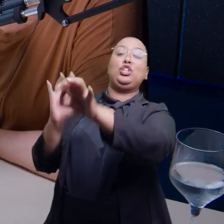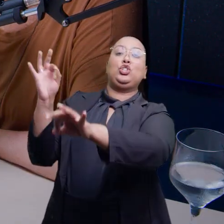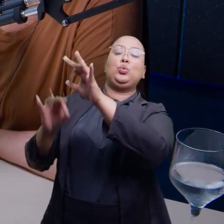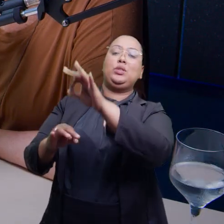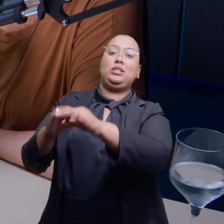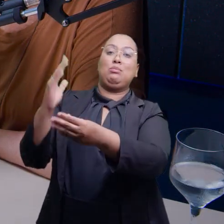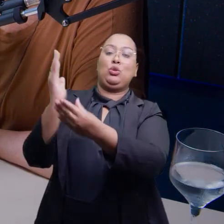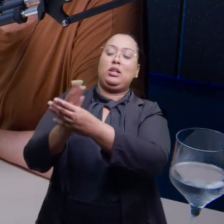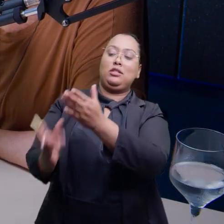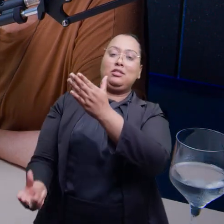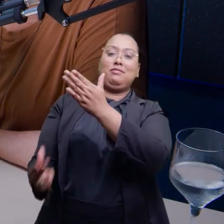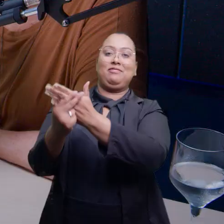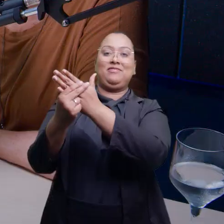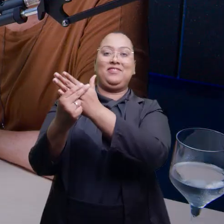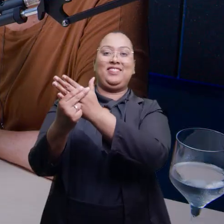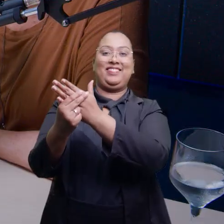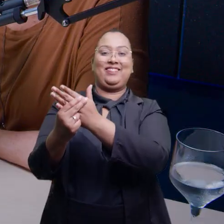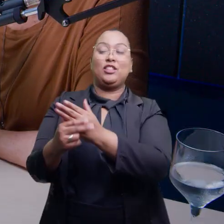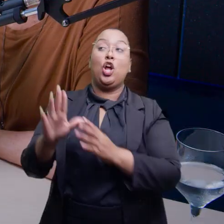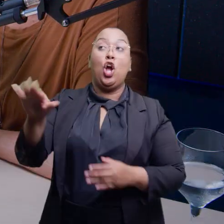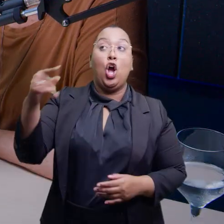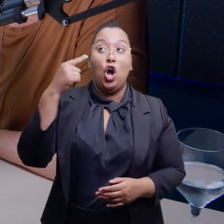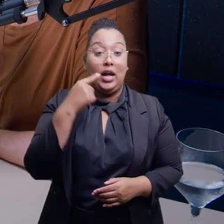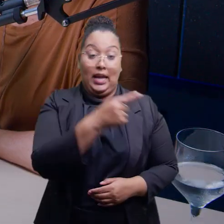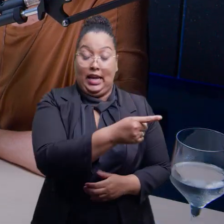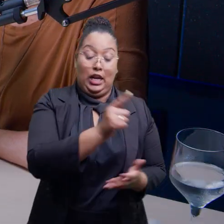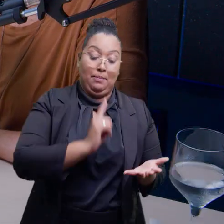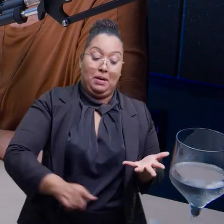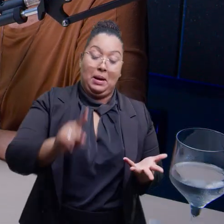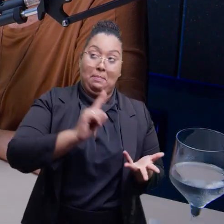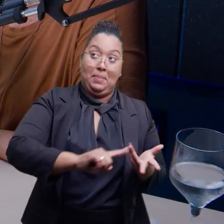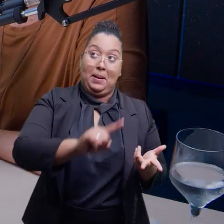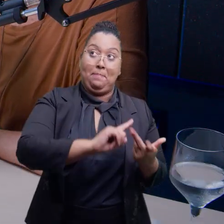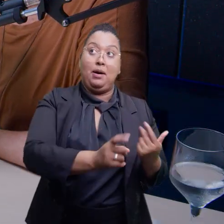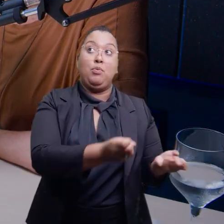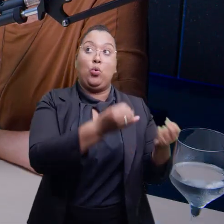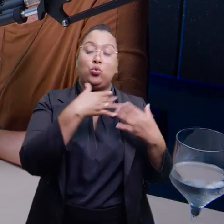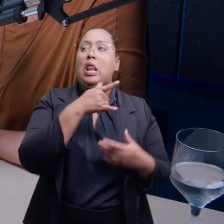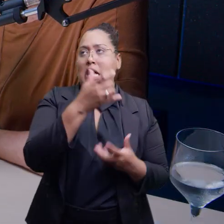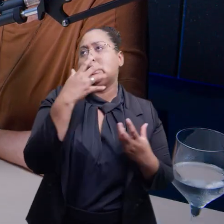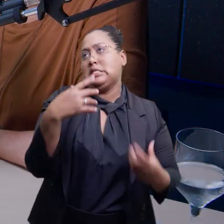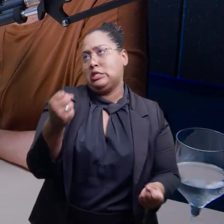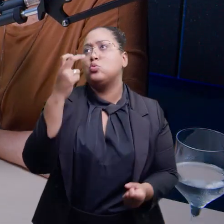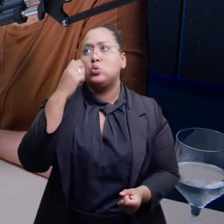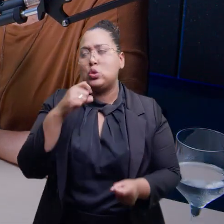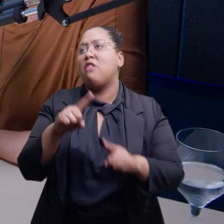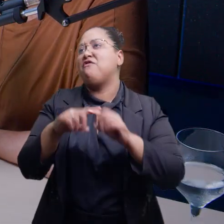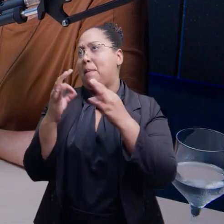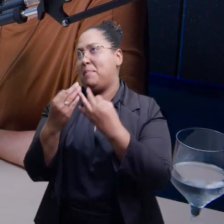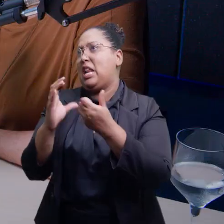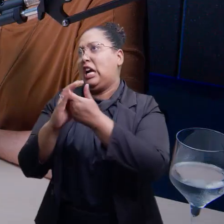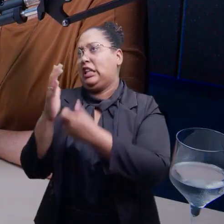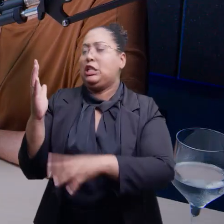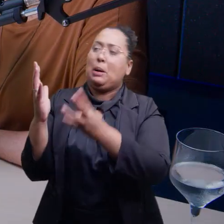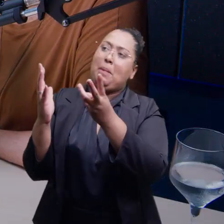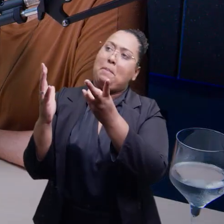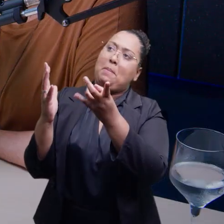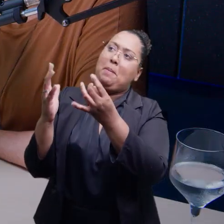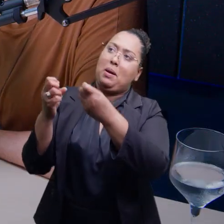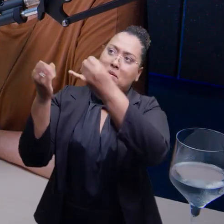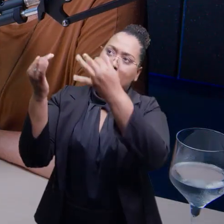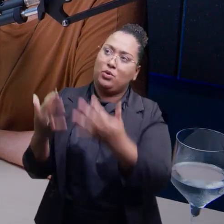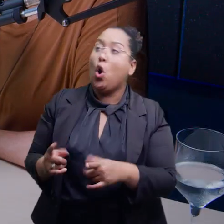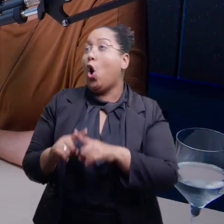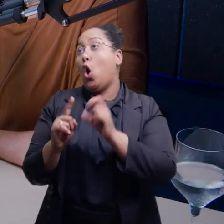e é anexado no processo. Olha, o adolescente disse isso e isso, aceitou ser adotado assim, assim, assim, quer uma família assim, assim,